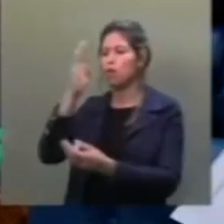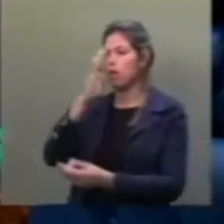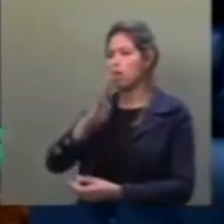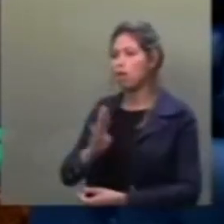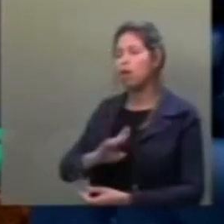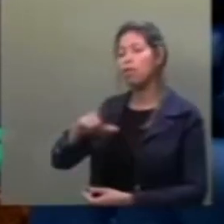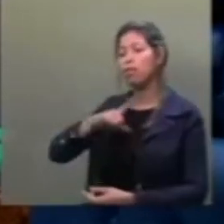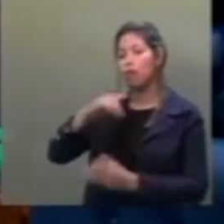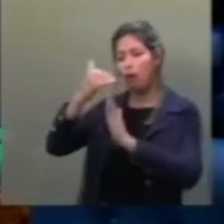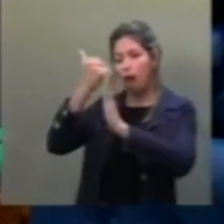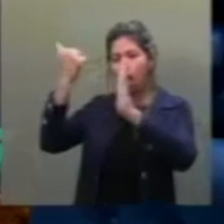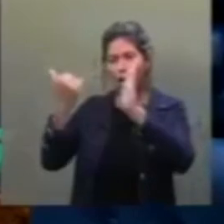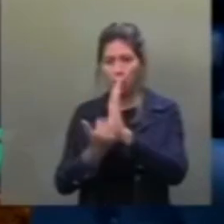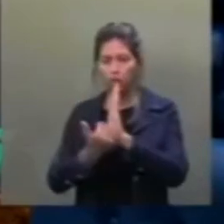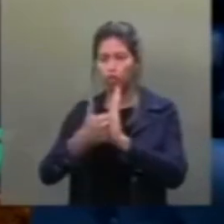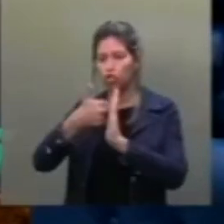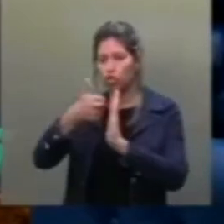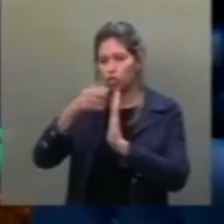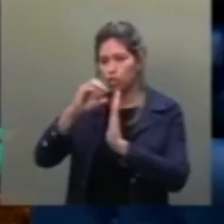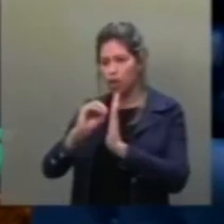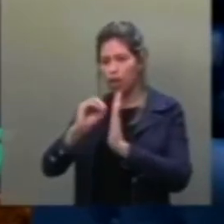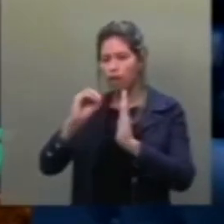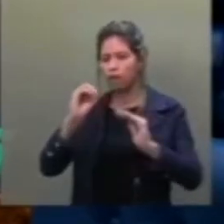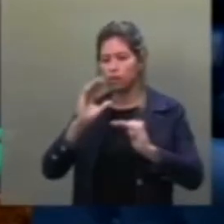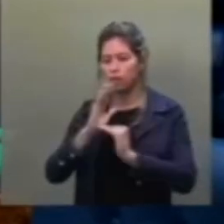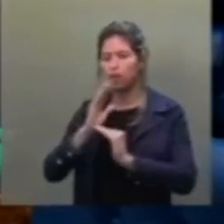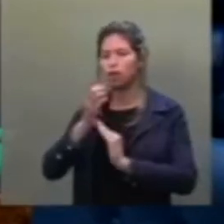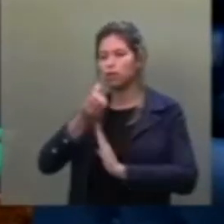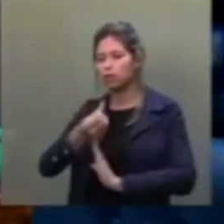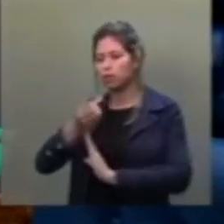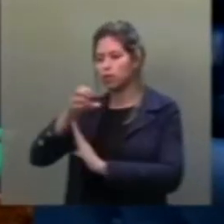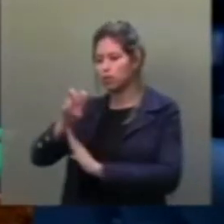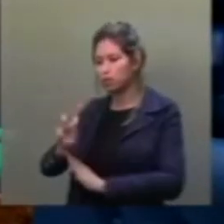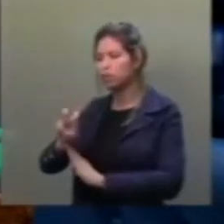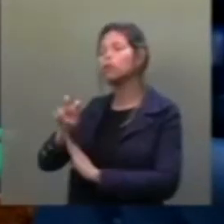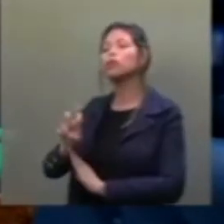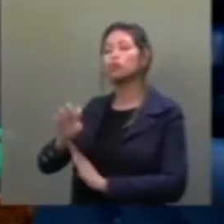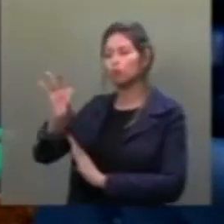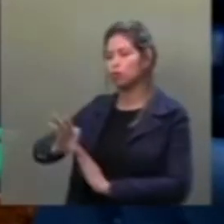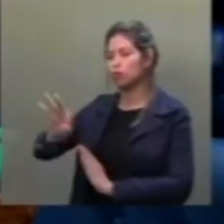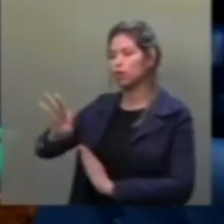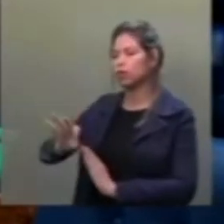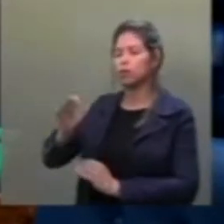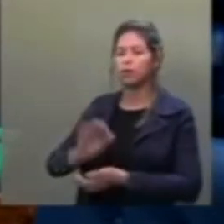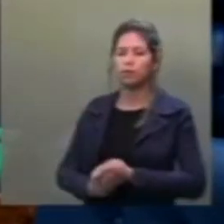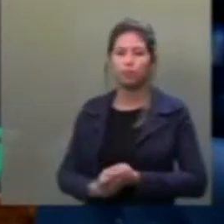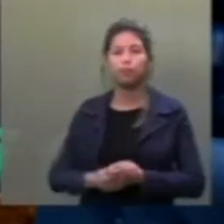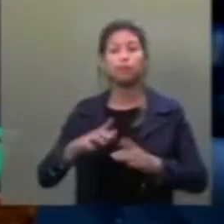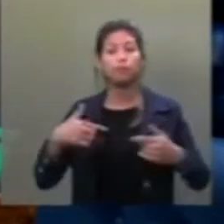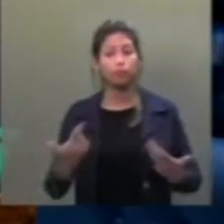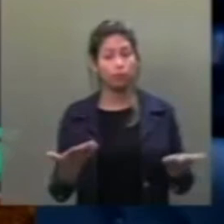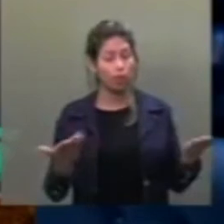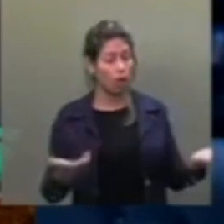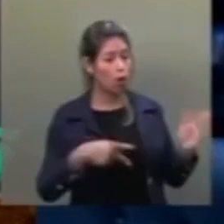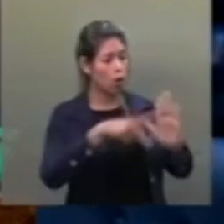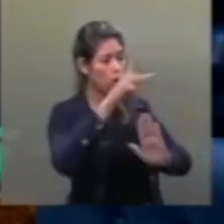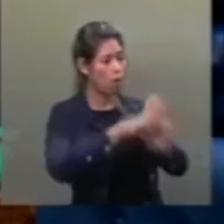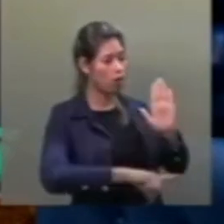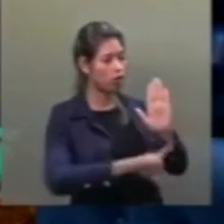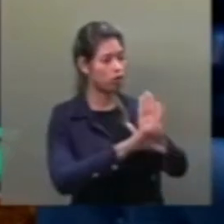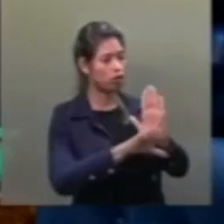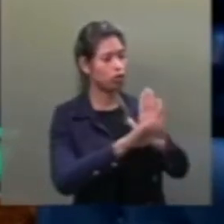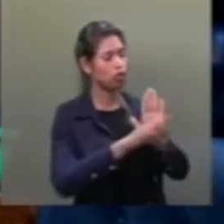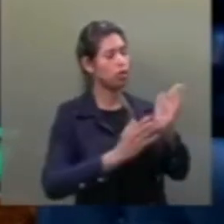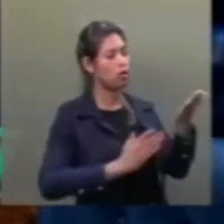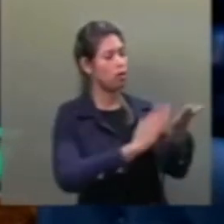a 65 por cento o projeto é de autoria do deputado André Ferreira lado do